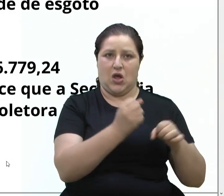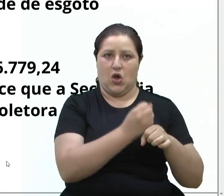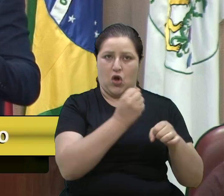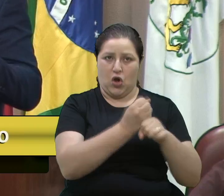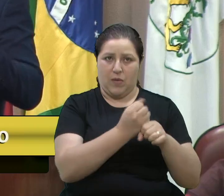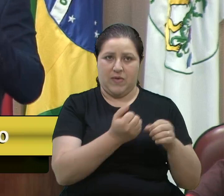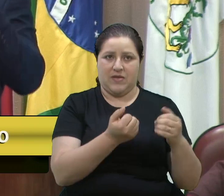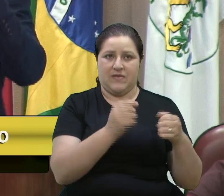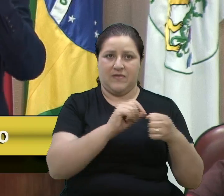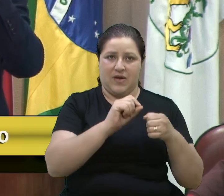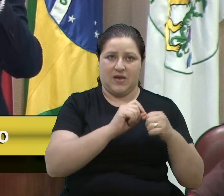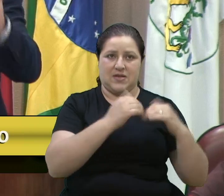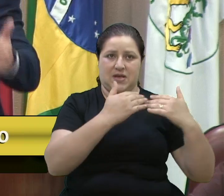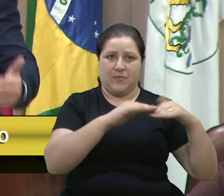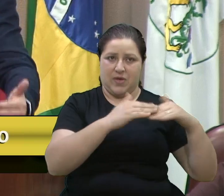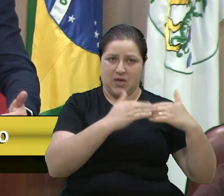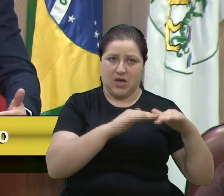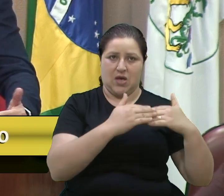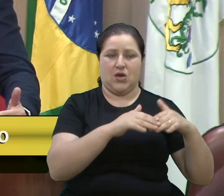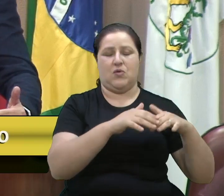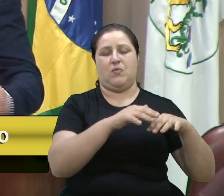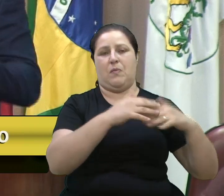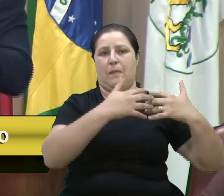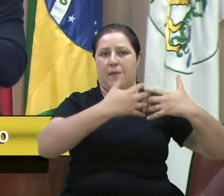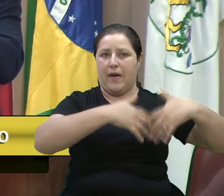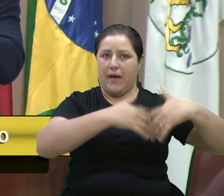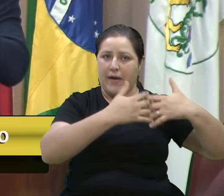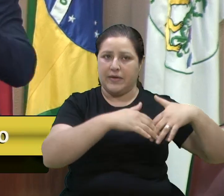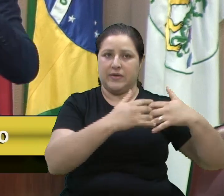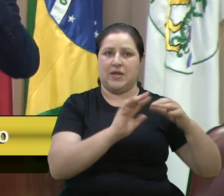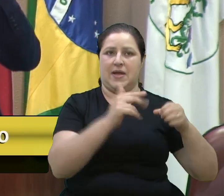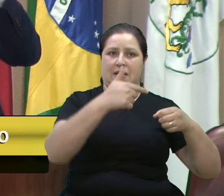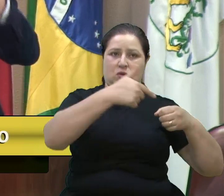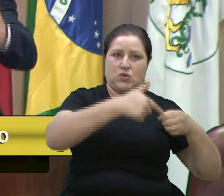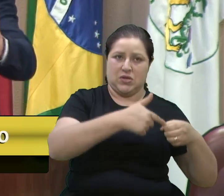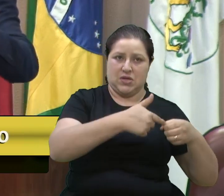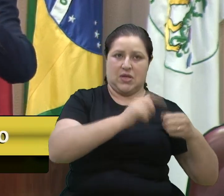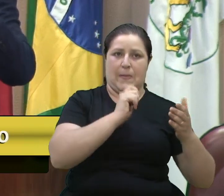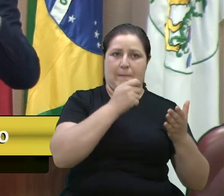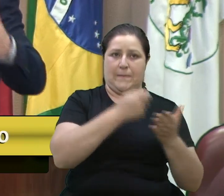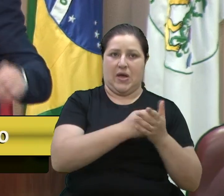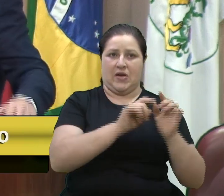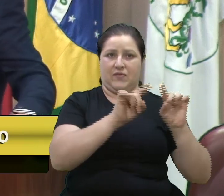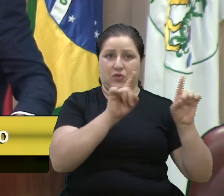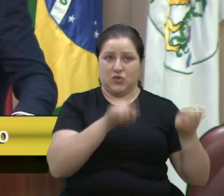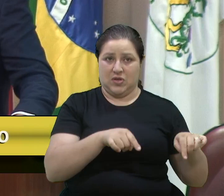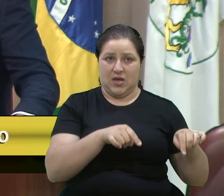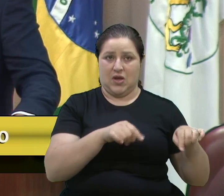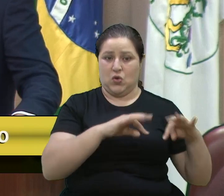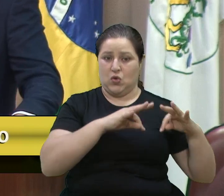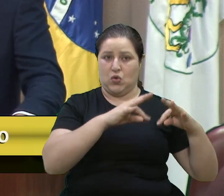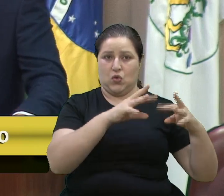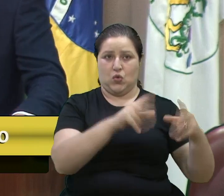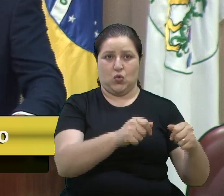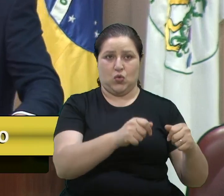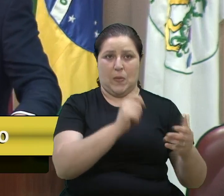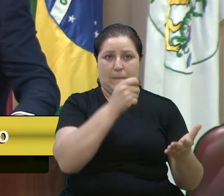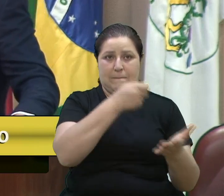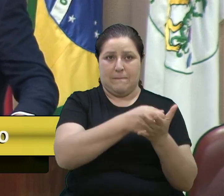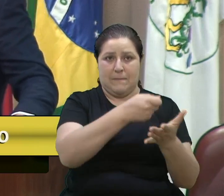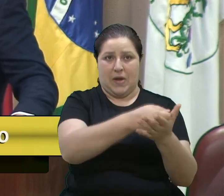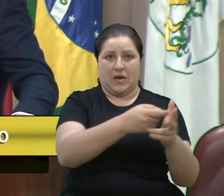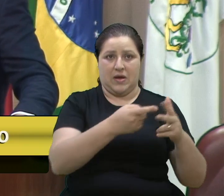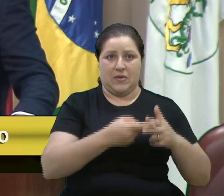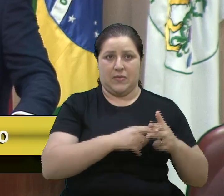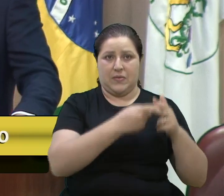nas máquinas, coloca os funcionários e banca toda a despesa da manutenção da rede. Por favor, o